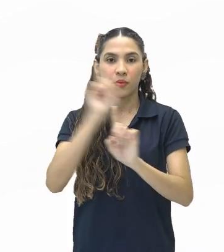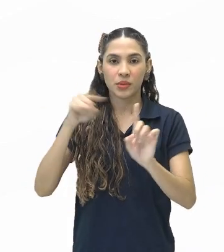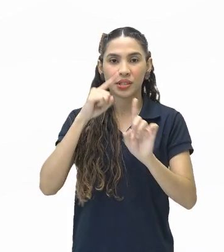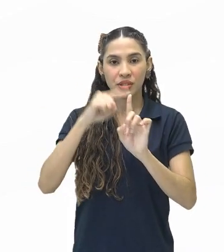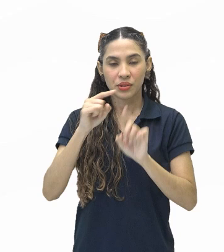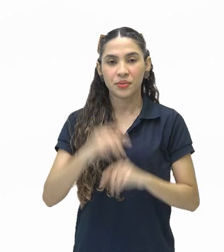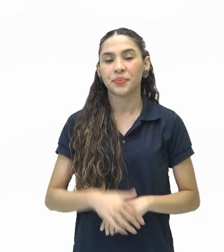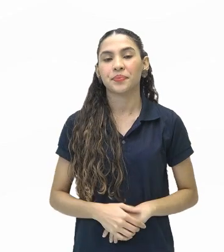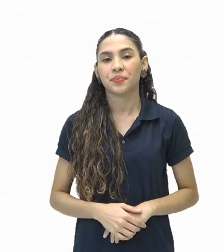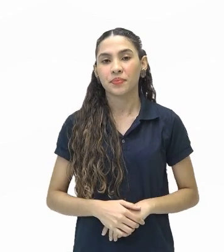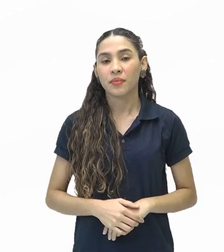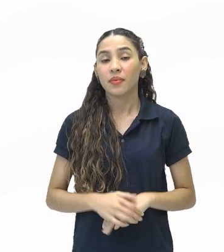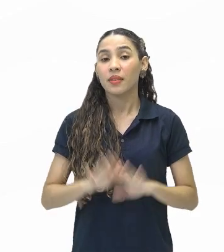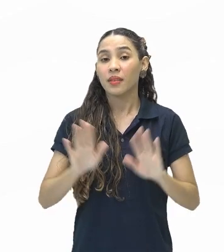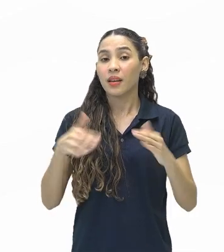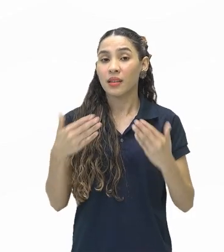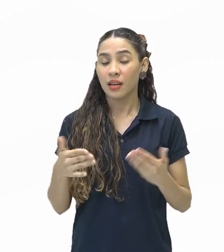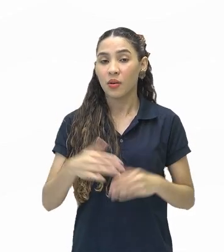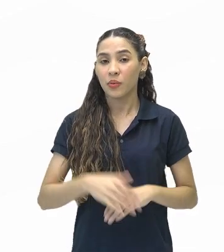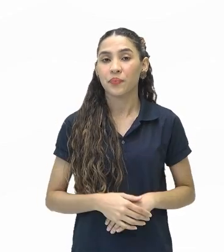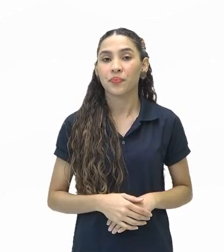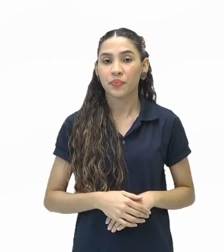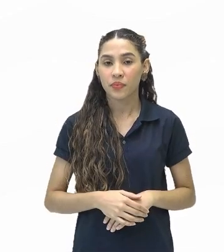propósitos. E